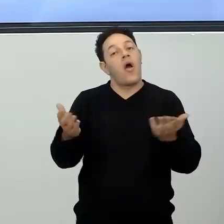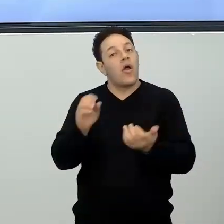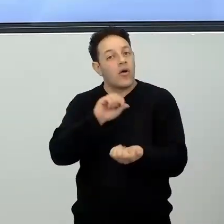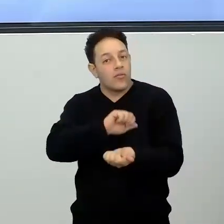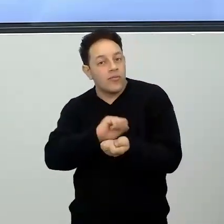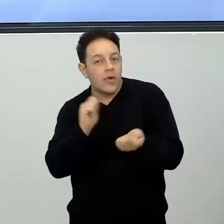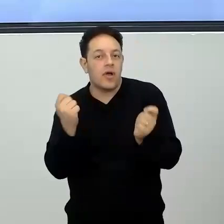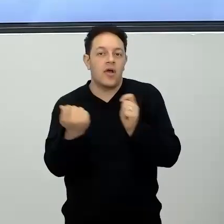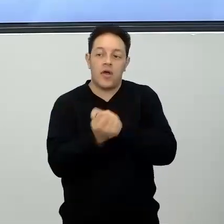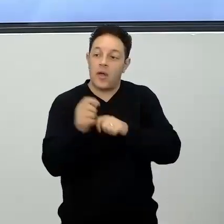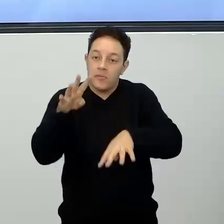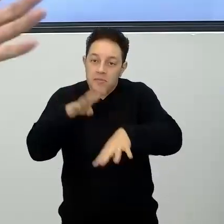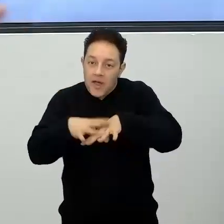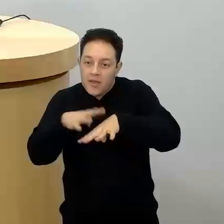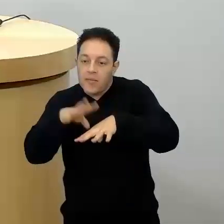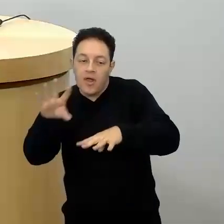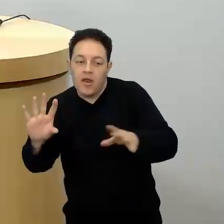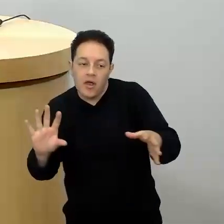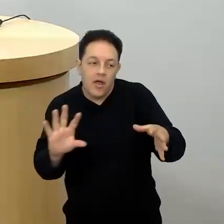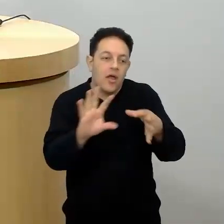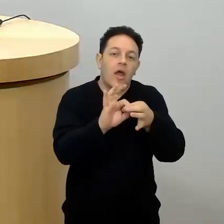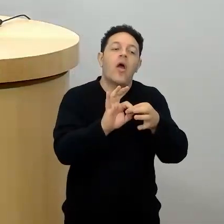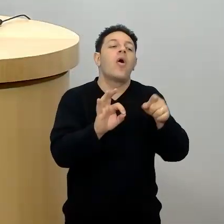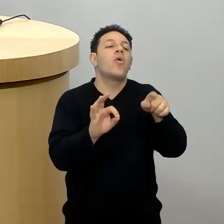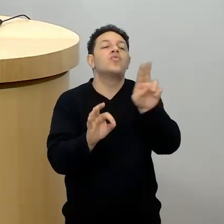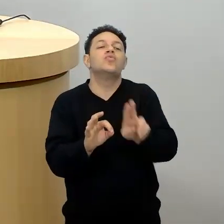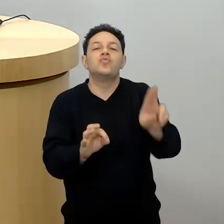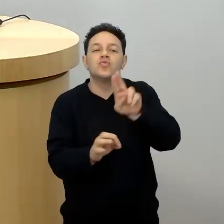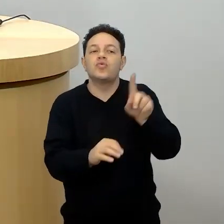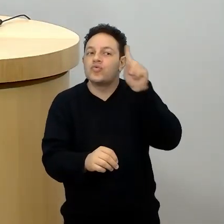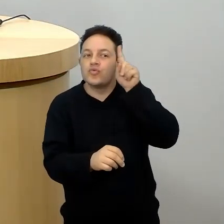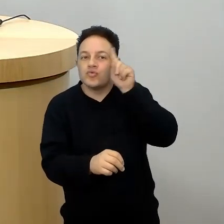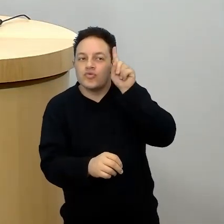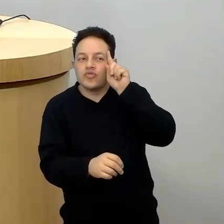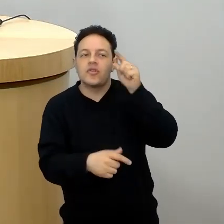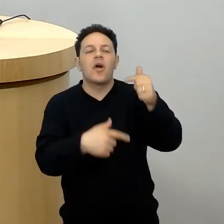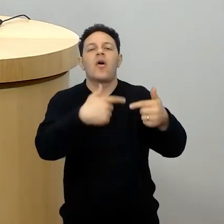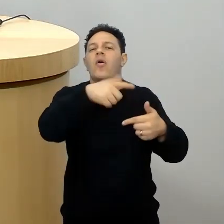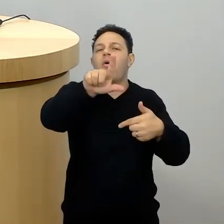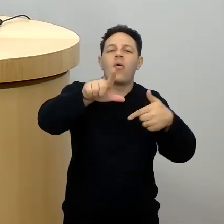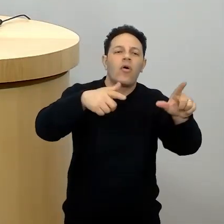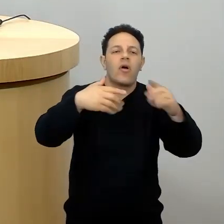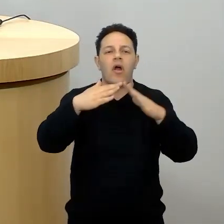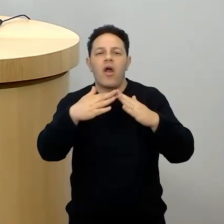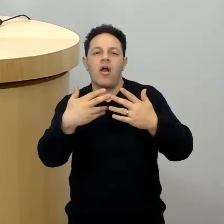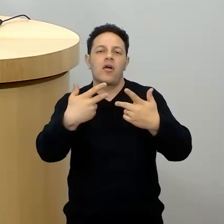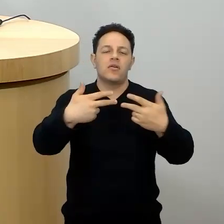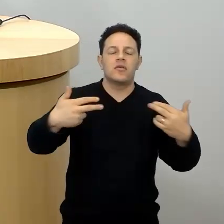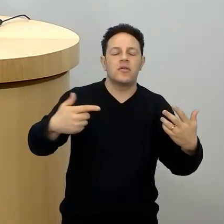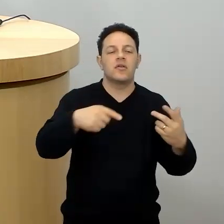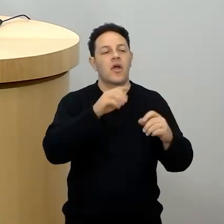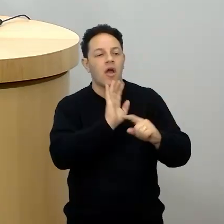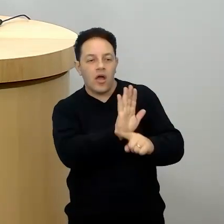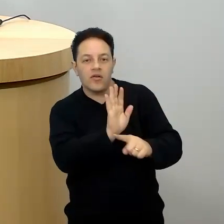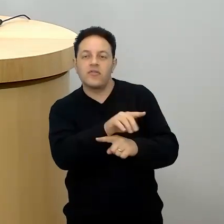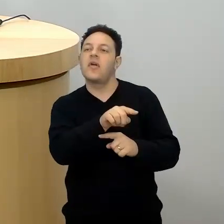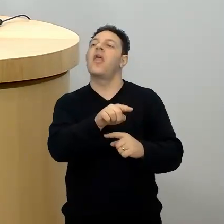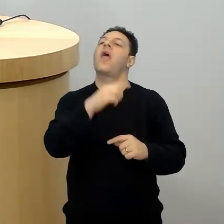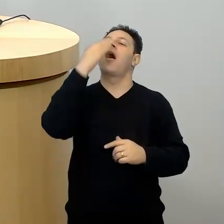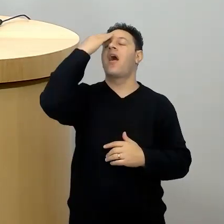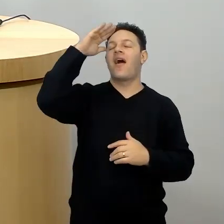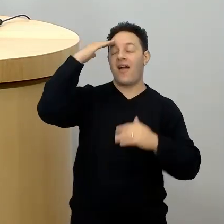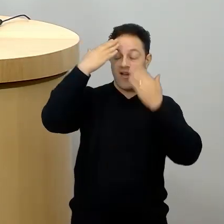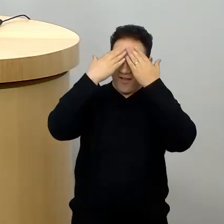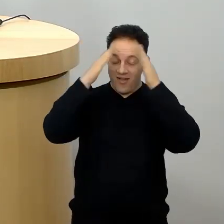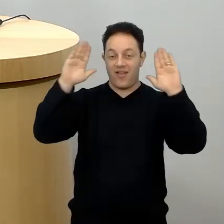ele consiga fazer essas inter-relações. E isso é um ponto que a gente, nas pesquisas, percebe que quando